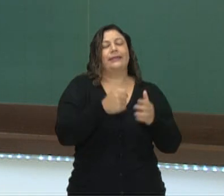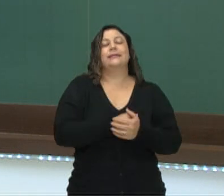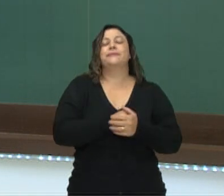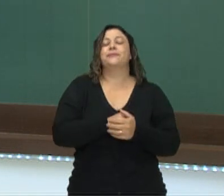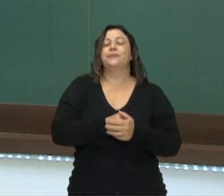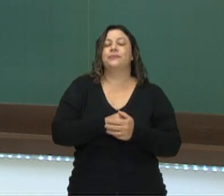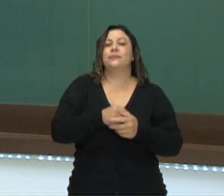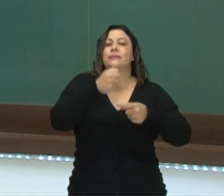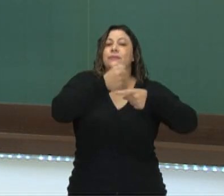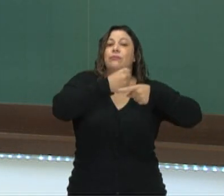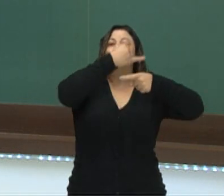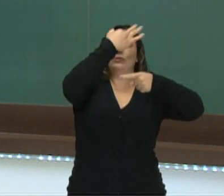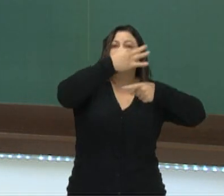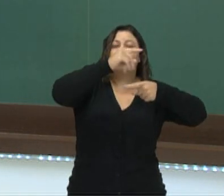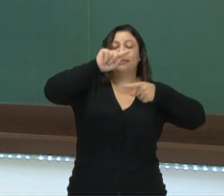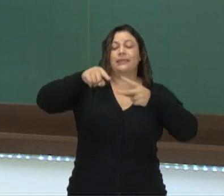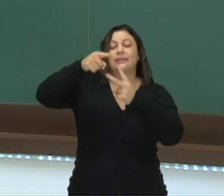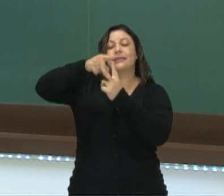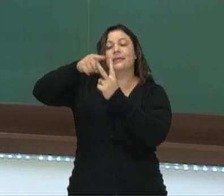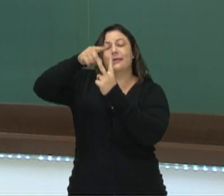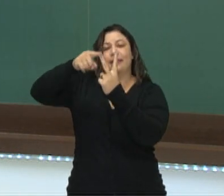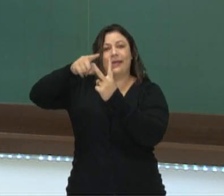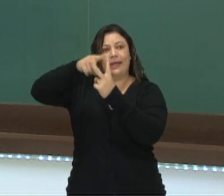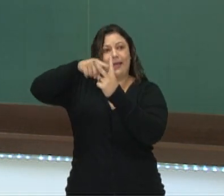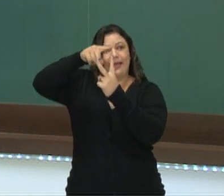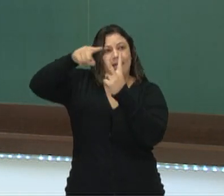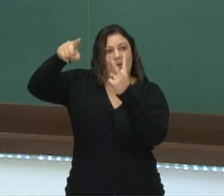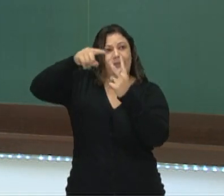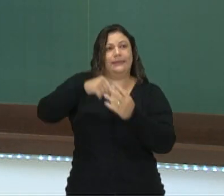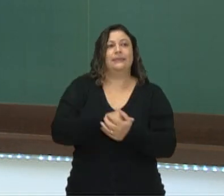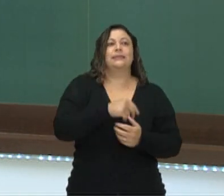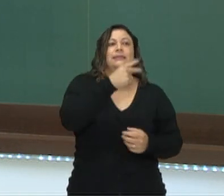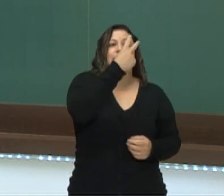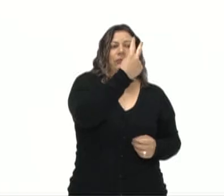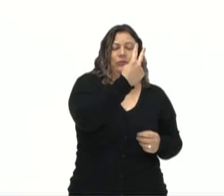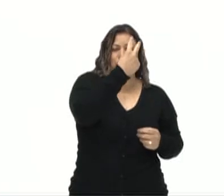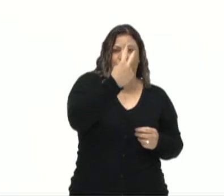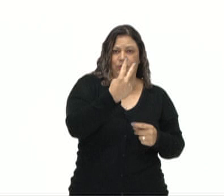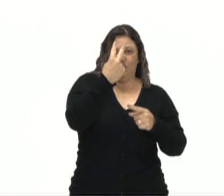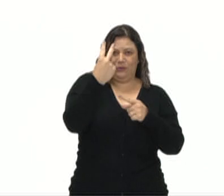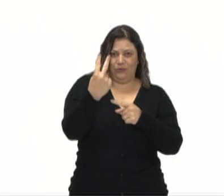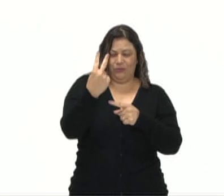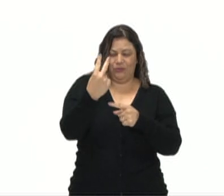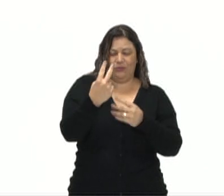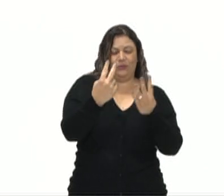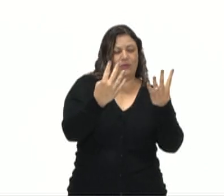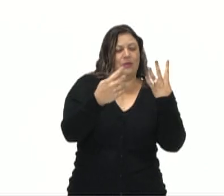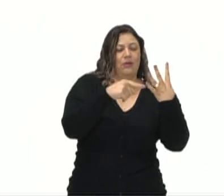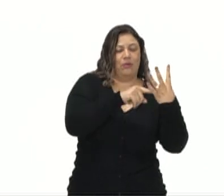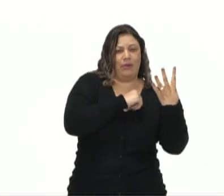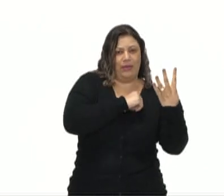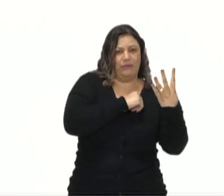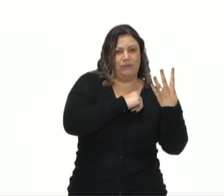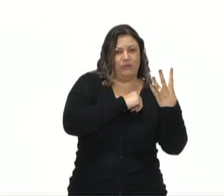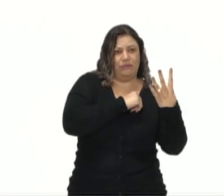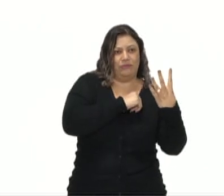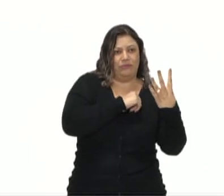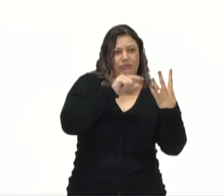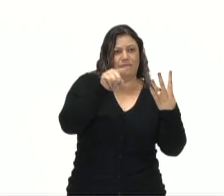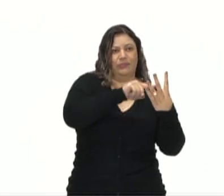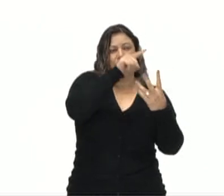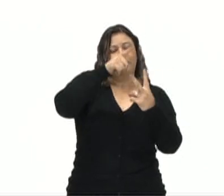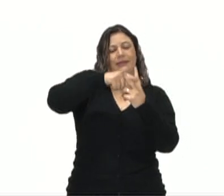raiz. Então, 2 ao quadrado é 4 e raiz quadrada de 36 é 6. Já eliminei a primeira parte,